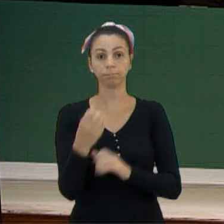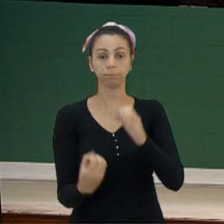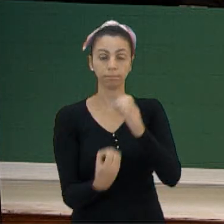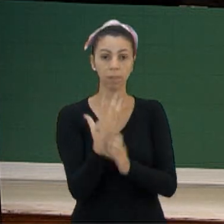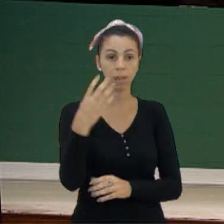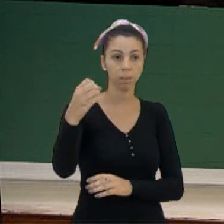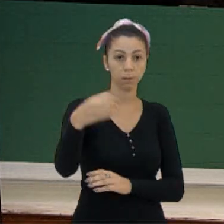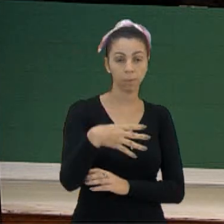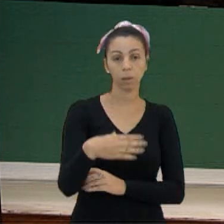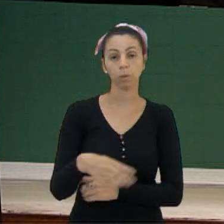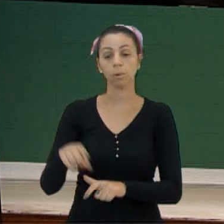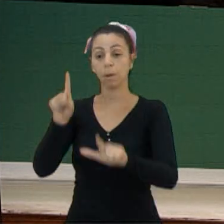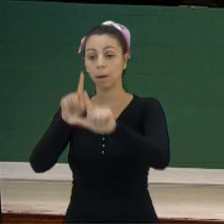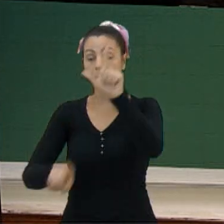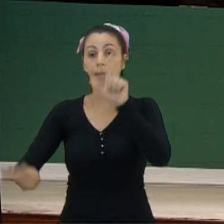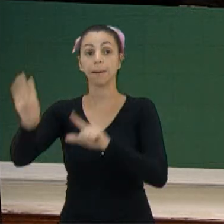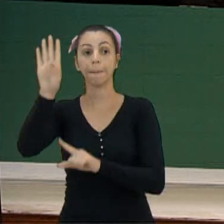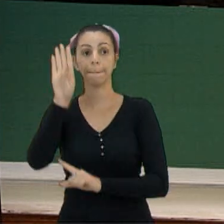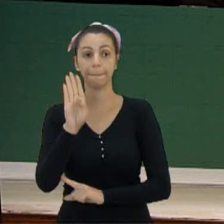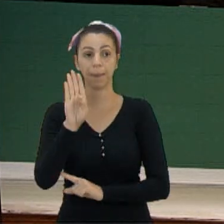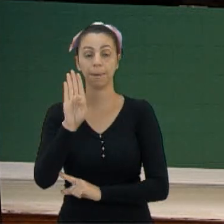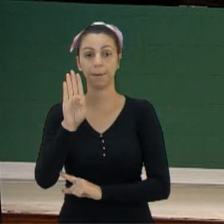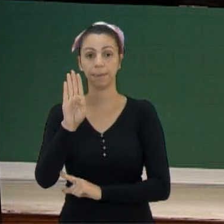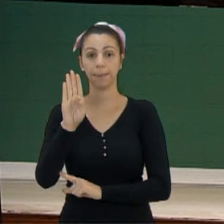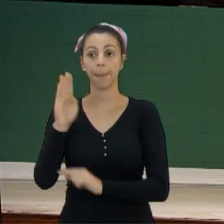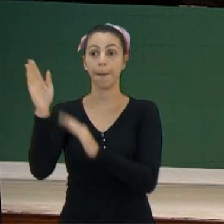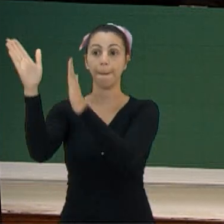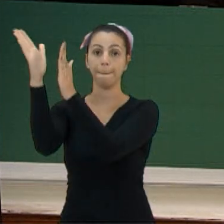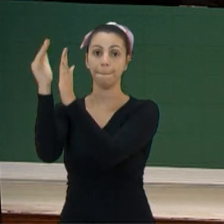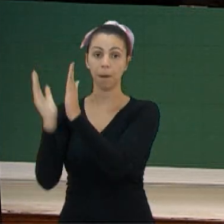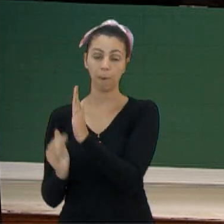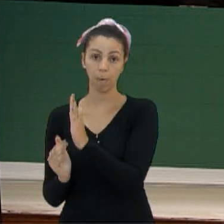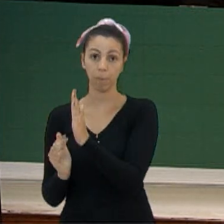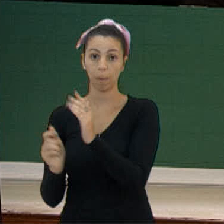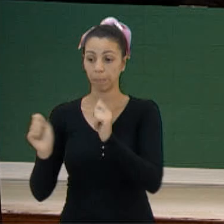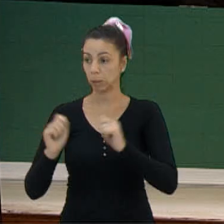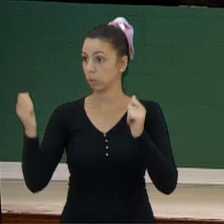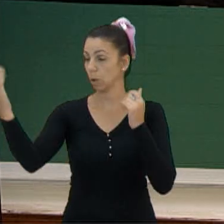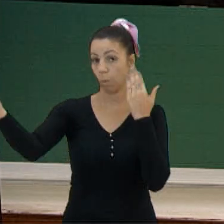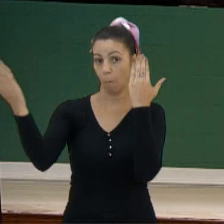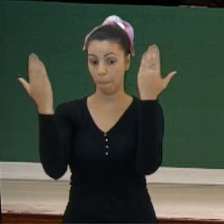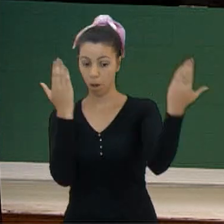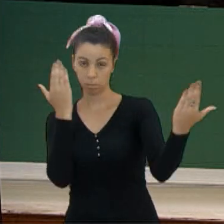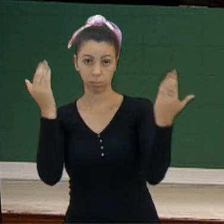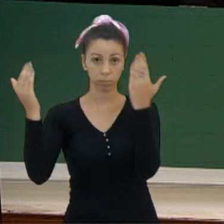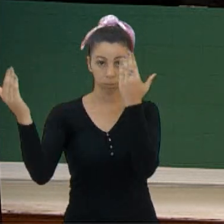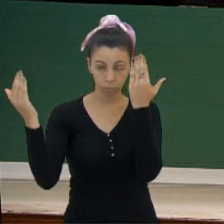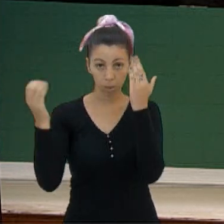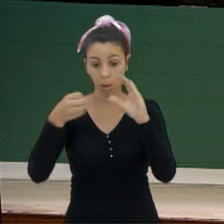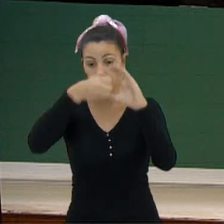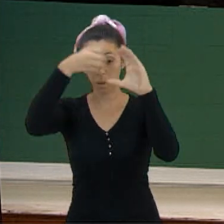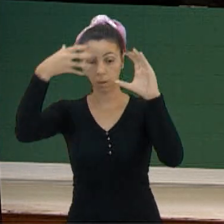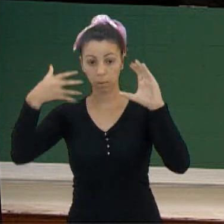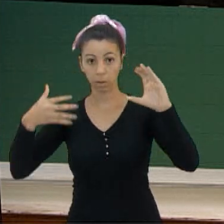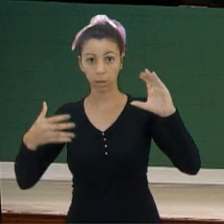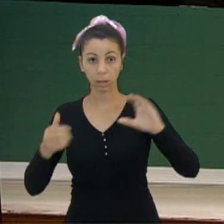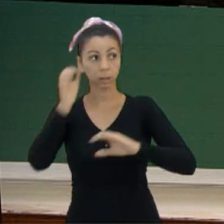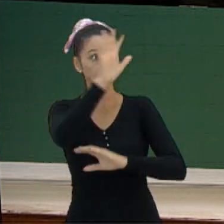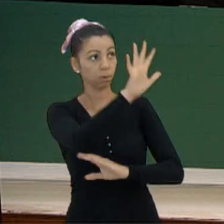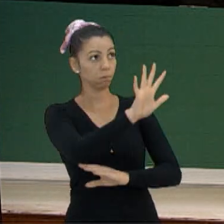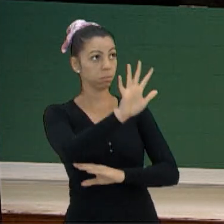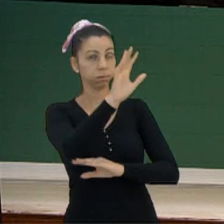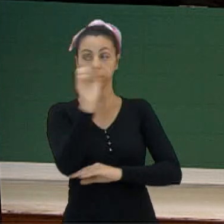o Barroco. Então, de novo, faça uma comparação entre o Renascimento e o Barroco, impondo as características dessas obras